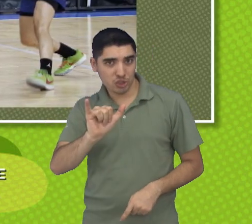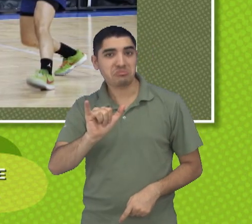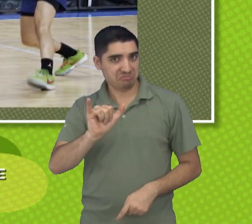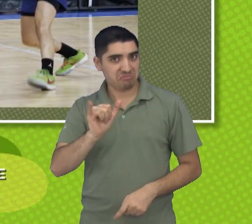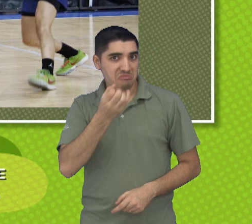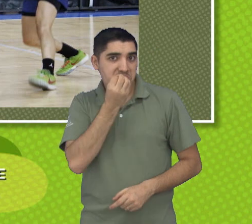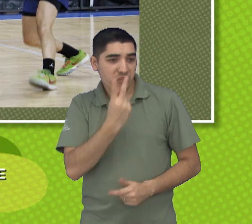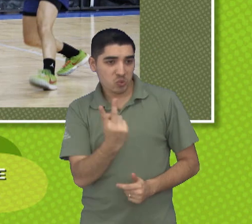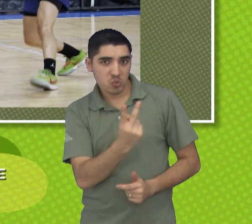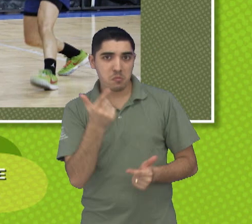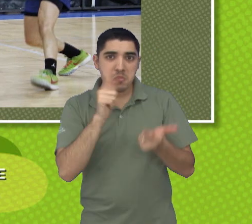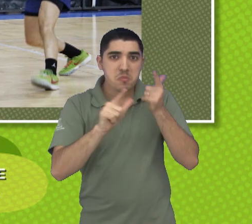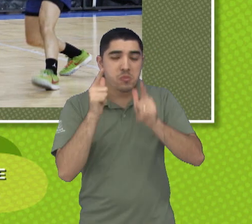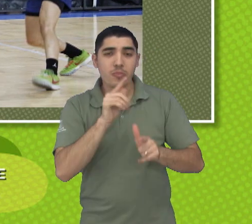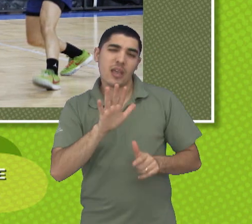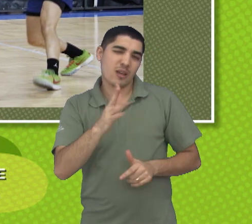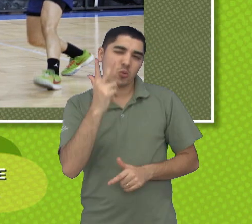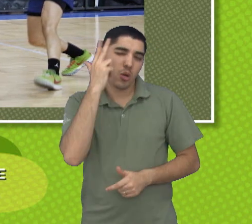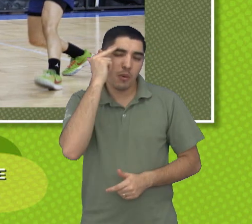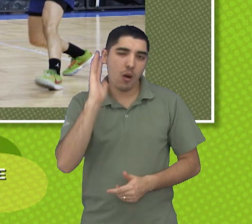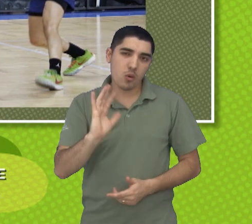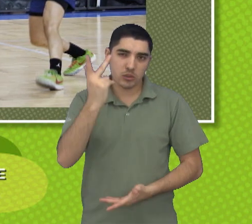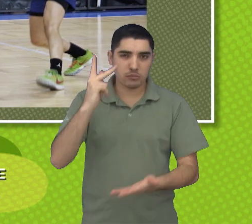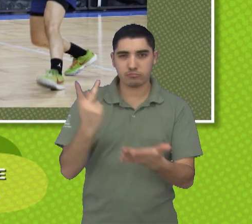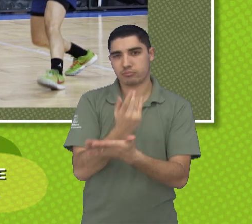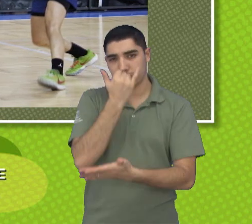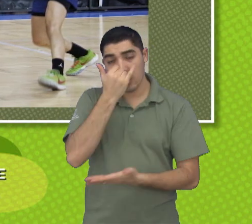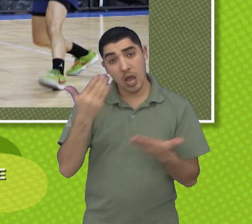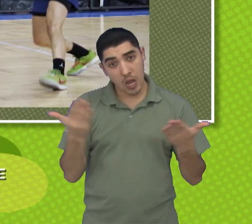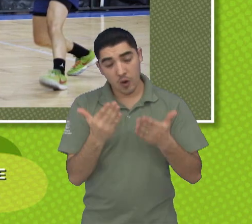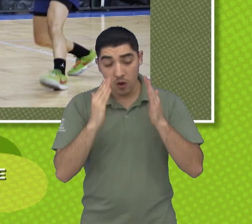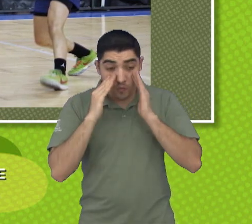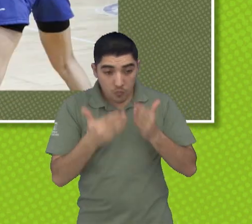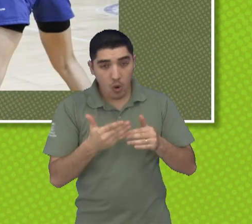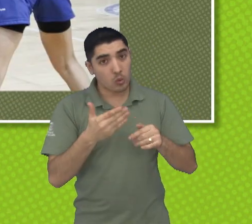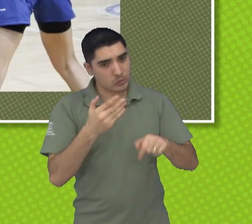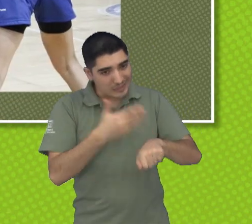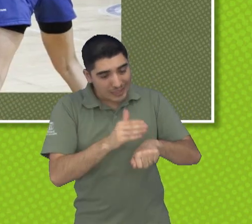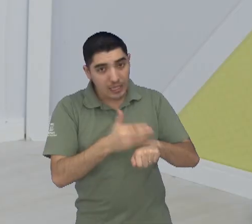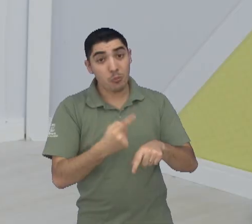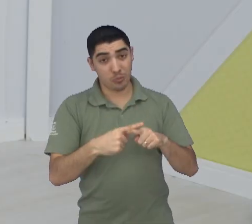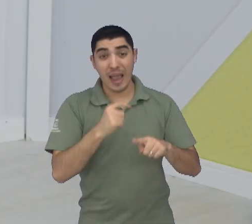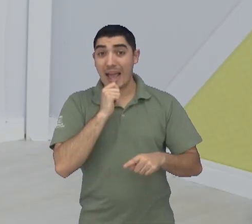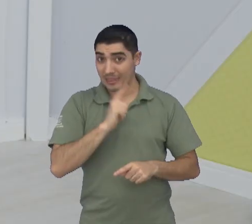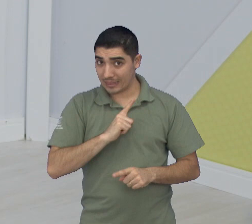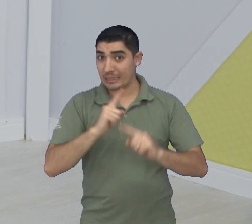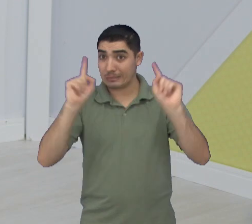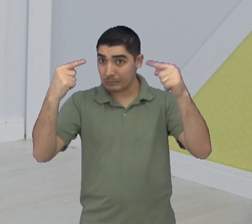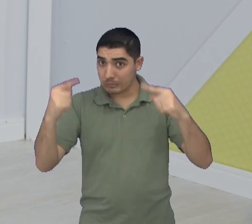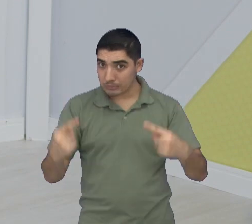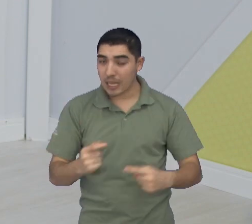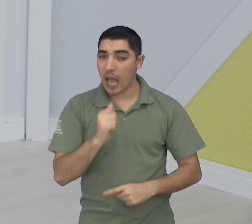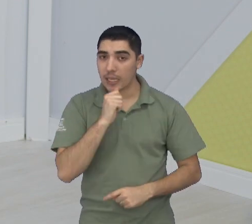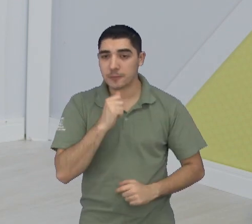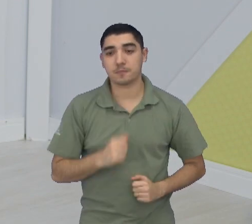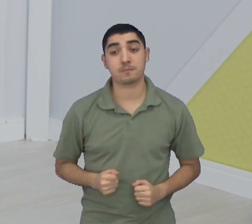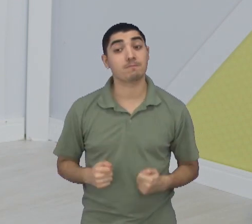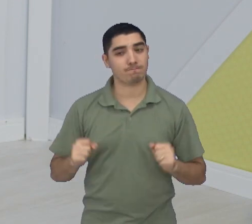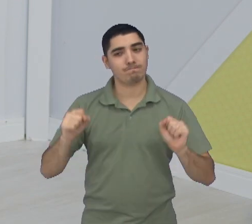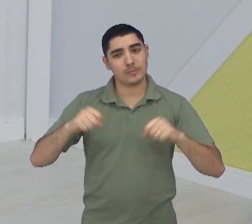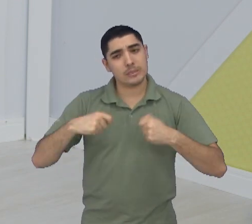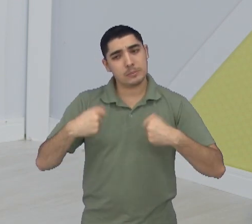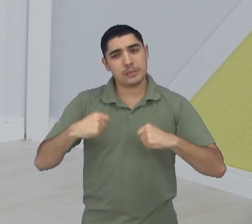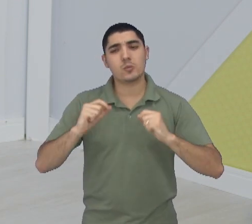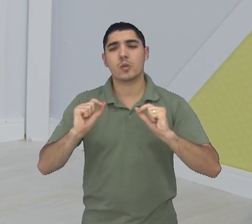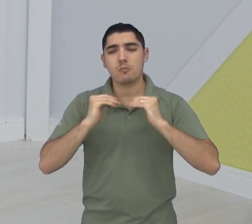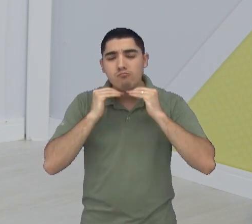Acontece, tropeço faz parte, corrigir os erros agora, porque tem muito campeonato pela frente, né? Pois é, levantar a cabeça agora e seguir,